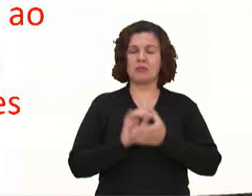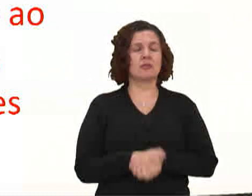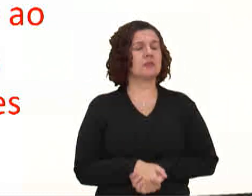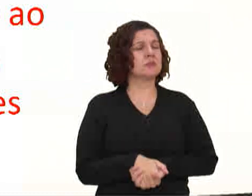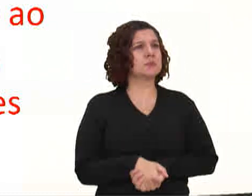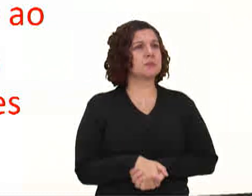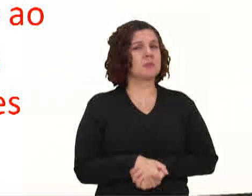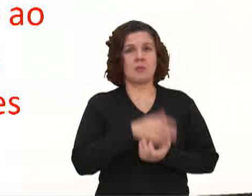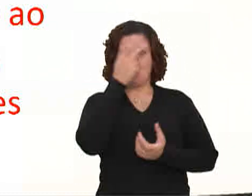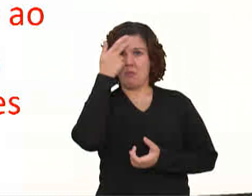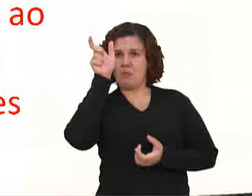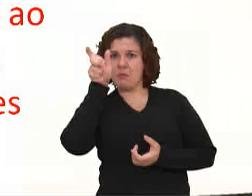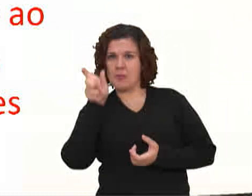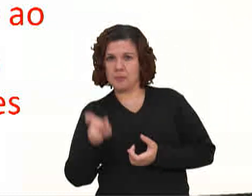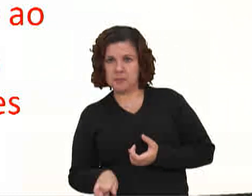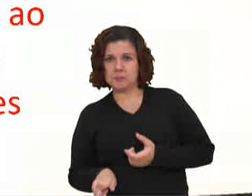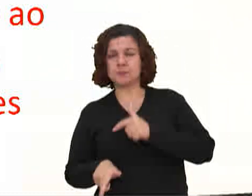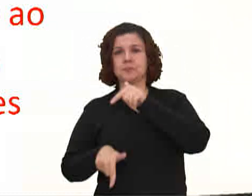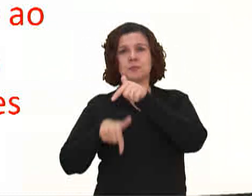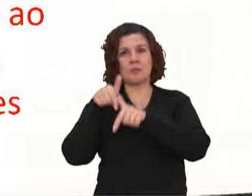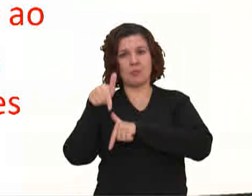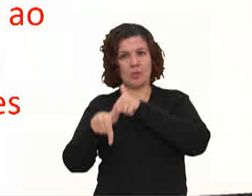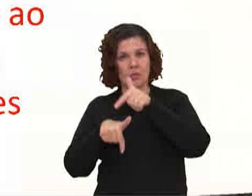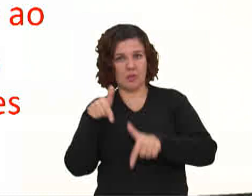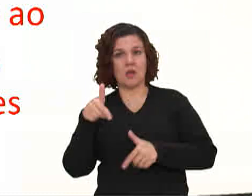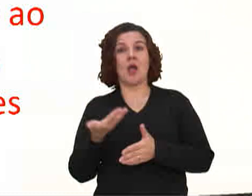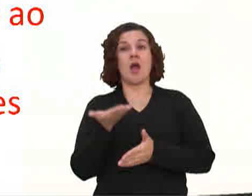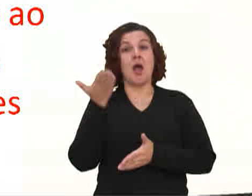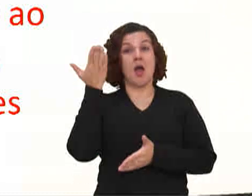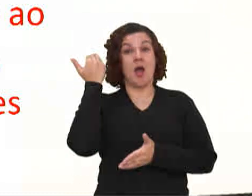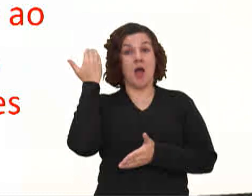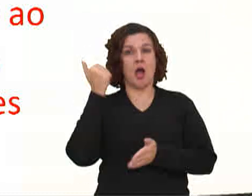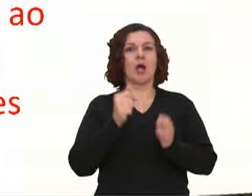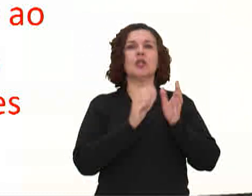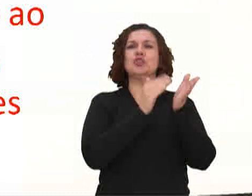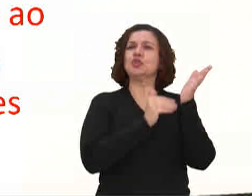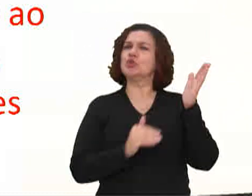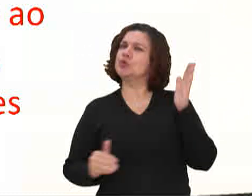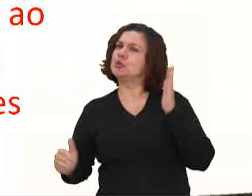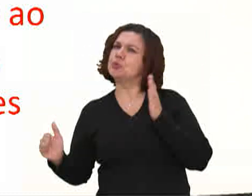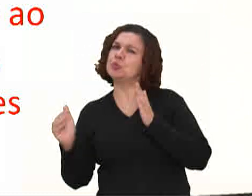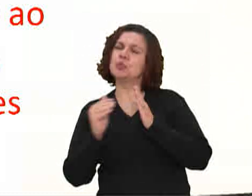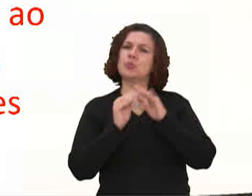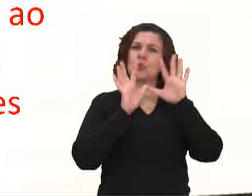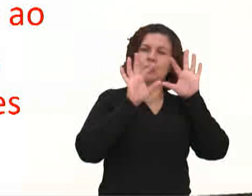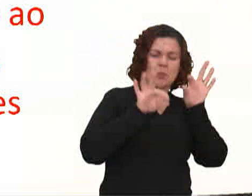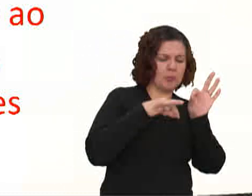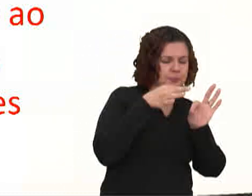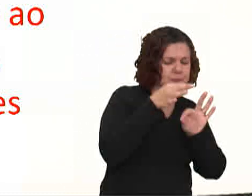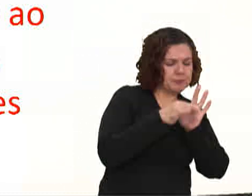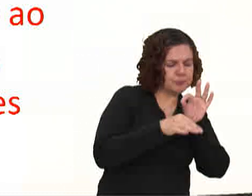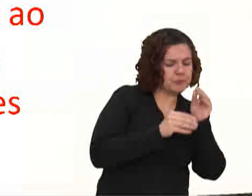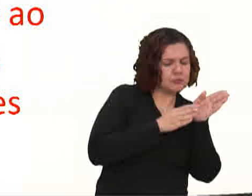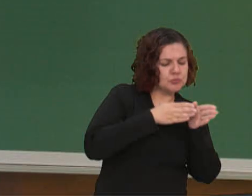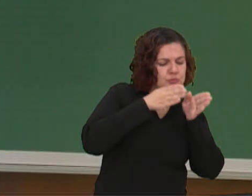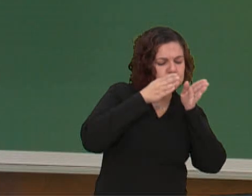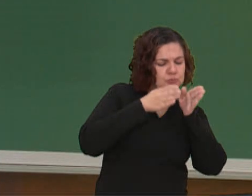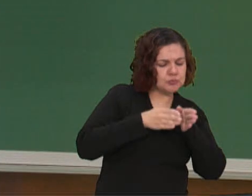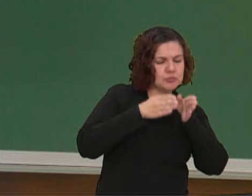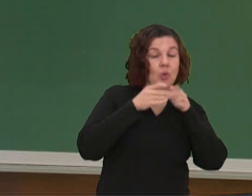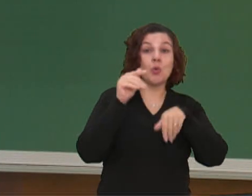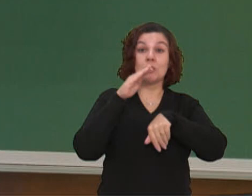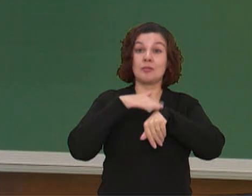a pessoa, por exemplo, o trabalhador, fazia o processo inteiro de forma manual, sem usar máquinas, organizava